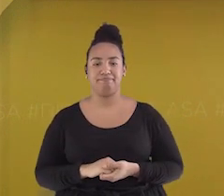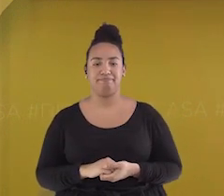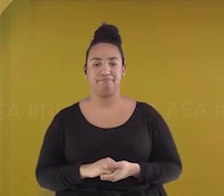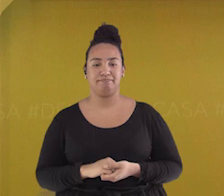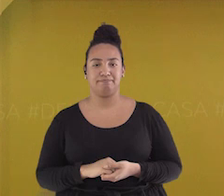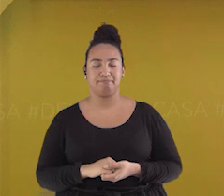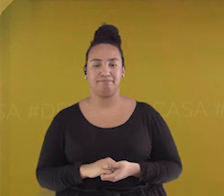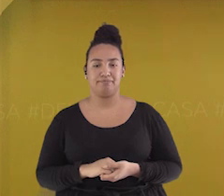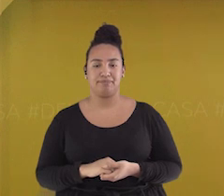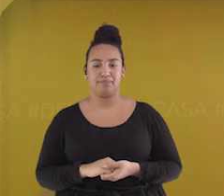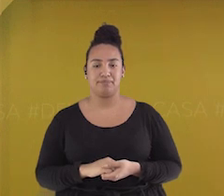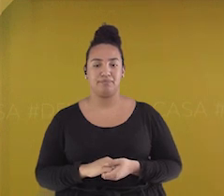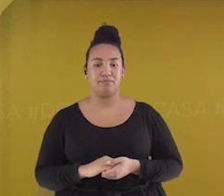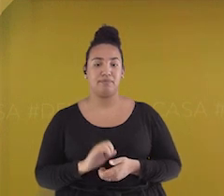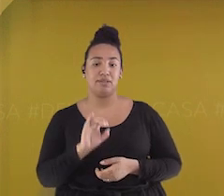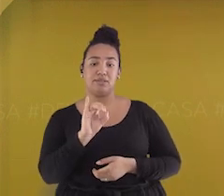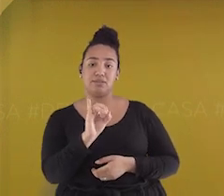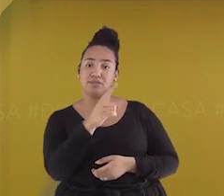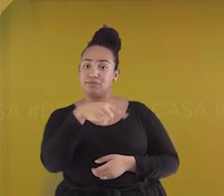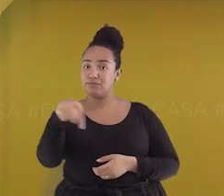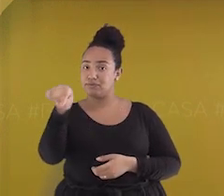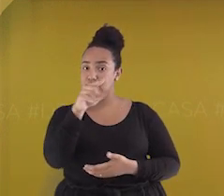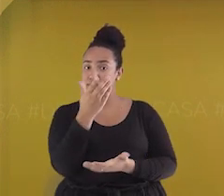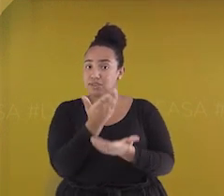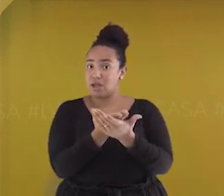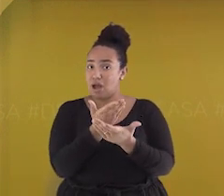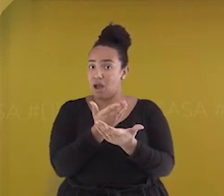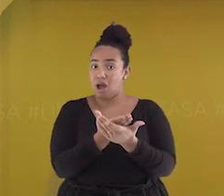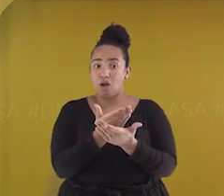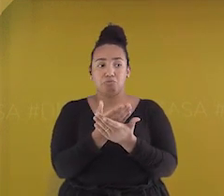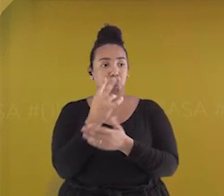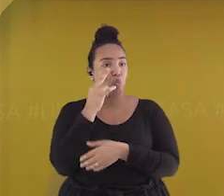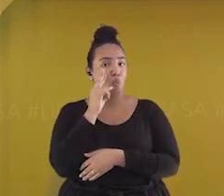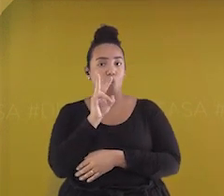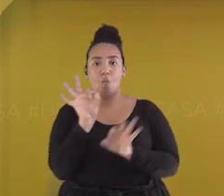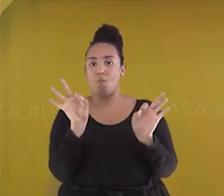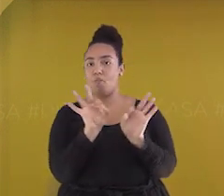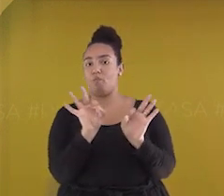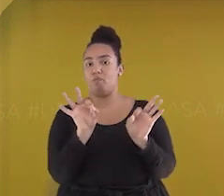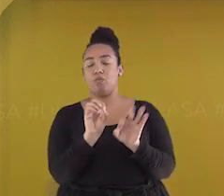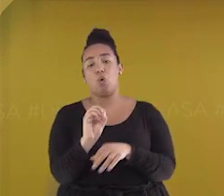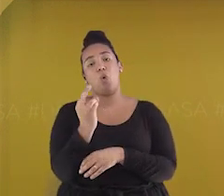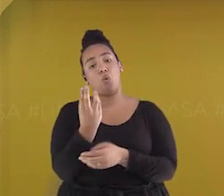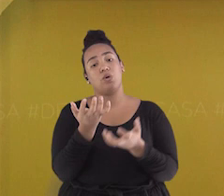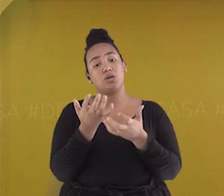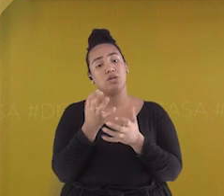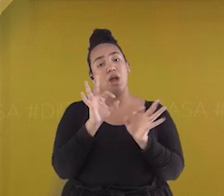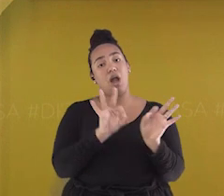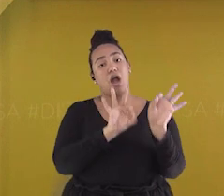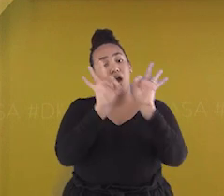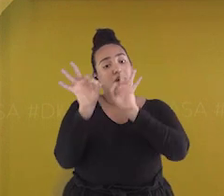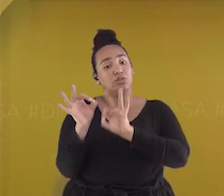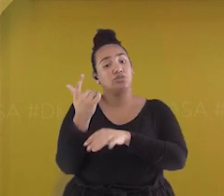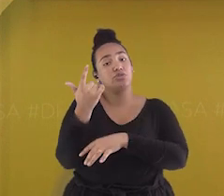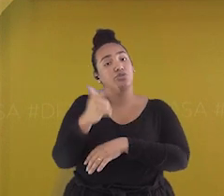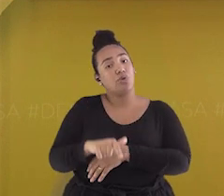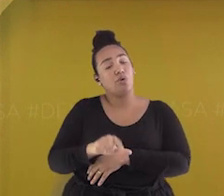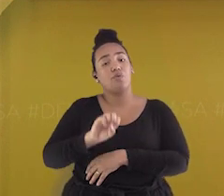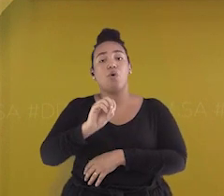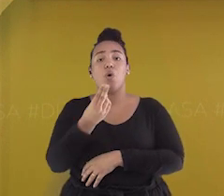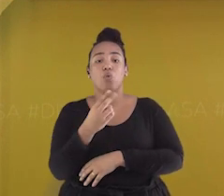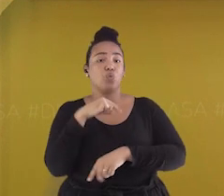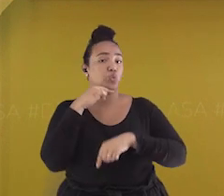TV. E se você perdeu alguma aula aqui ou quer rever alguma que gostou ou ficou com